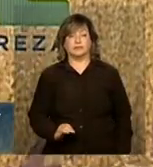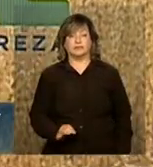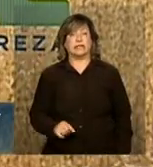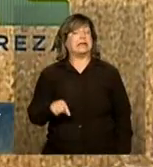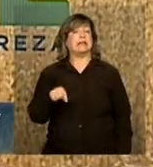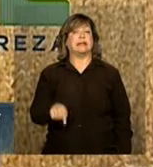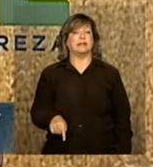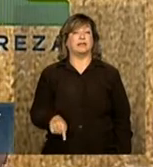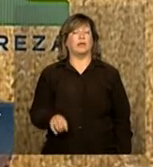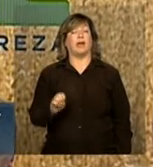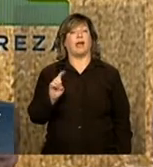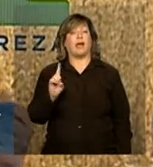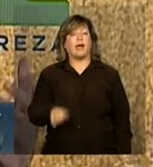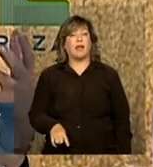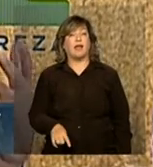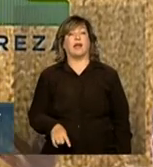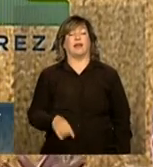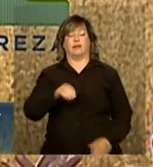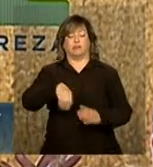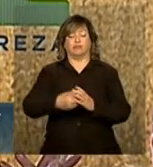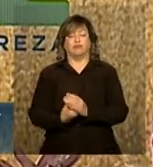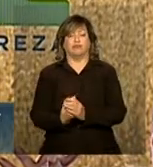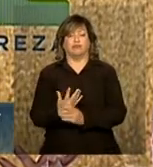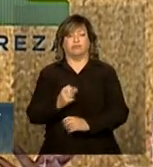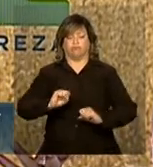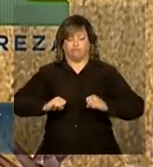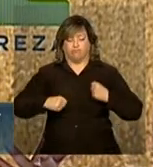Isso é produtividade na veia.